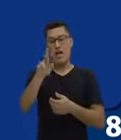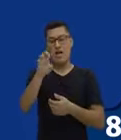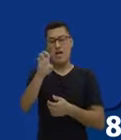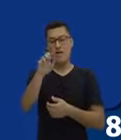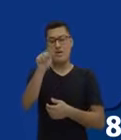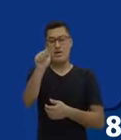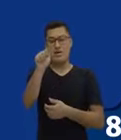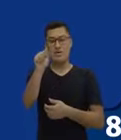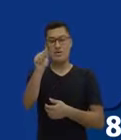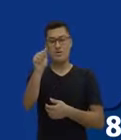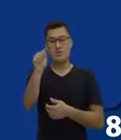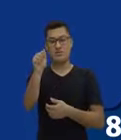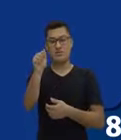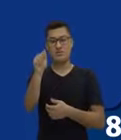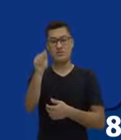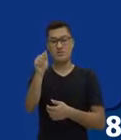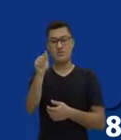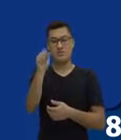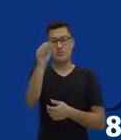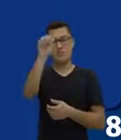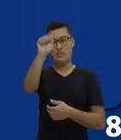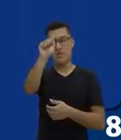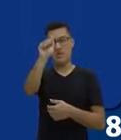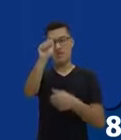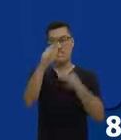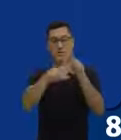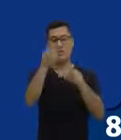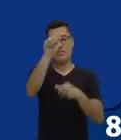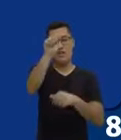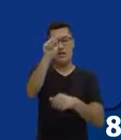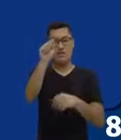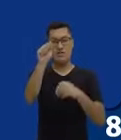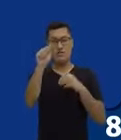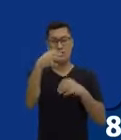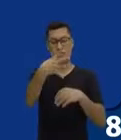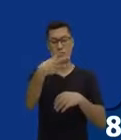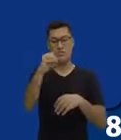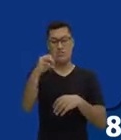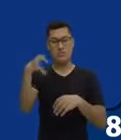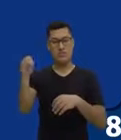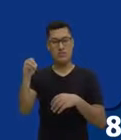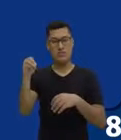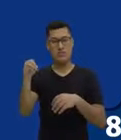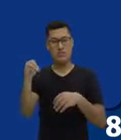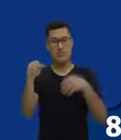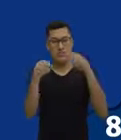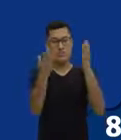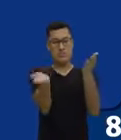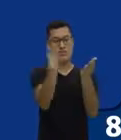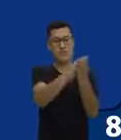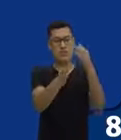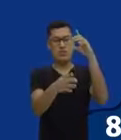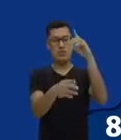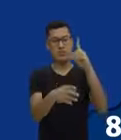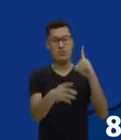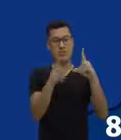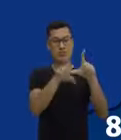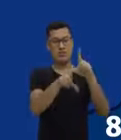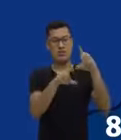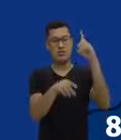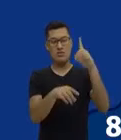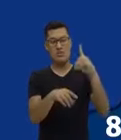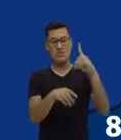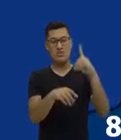área vai ser para cá, a área vai ser para cá, que é 400, né? É a dobradura. Né? Dobradura zero, não é isso? Correto. Ela